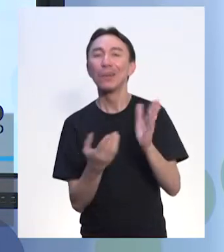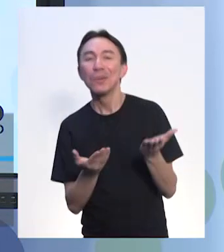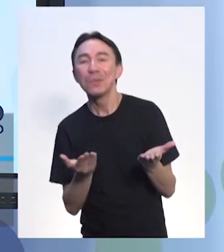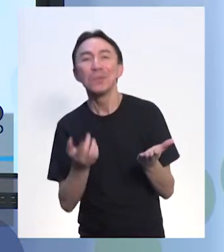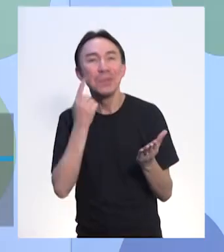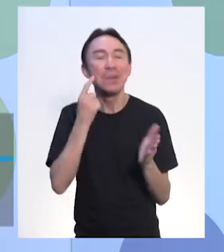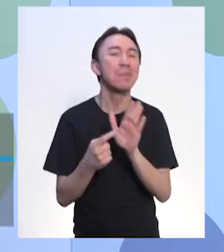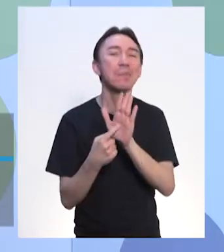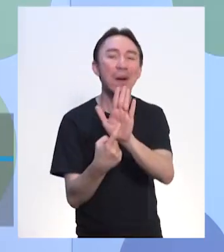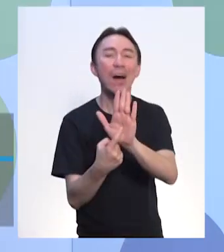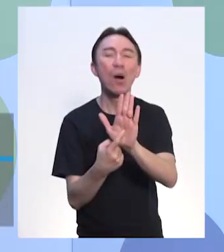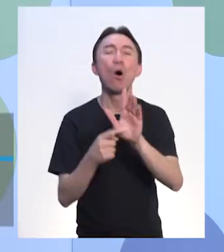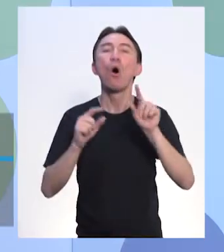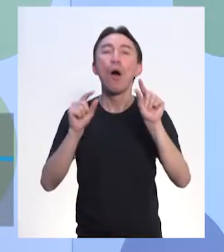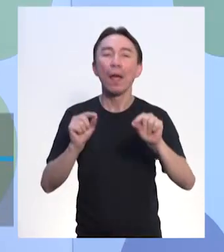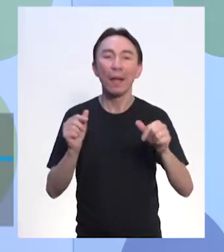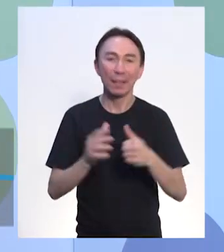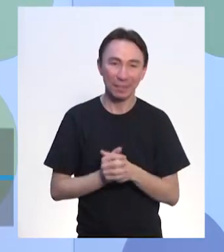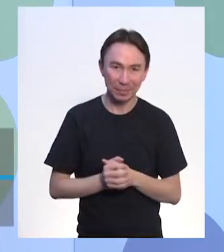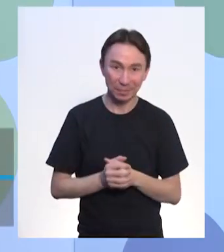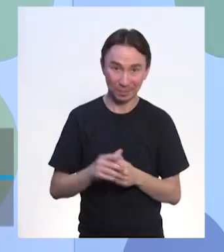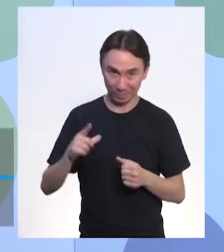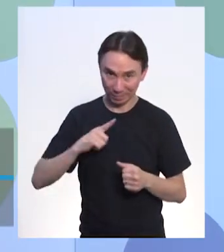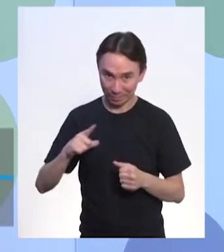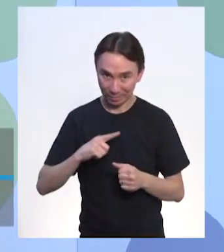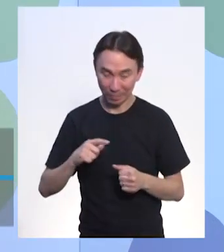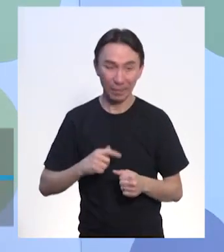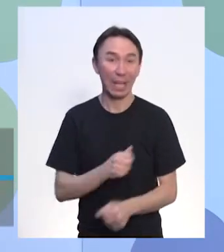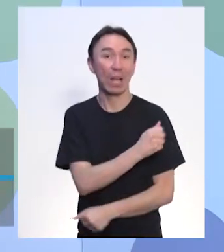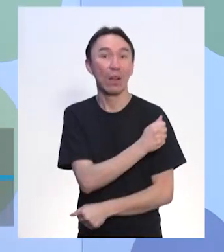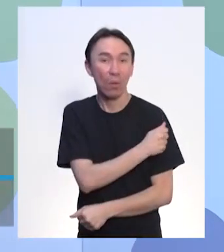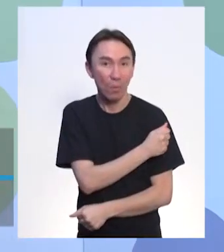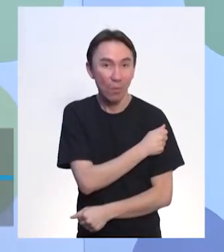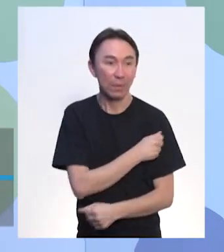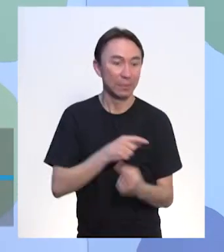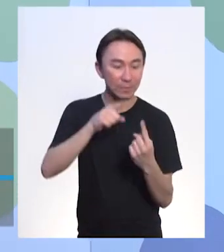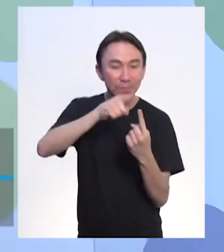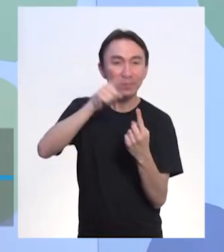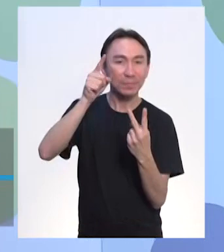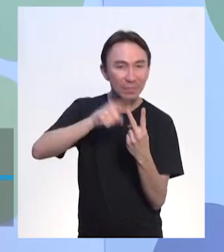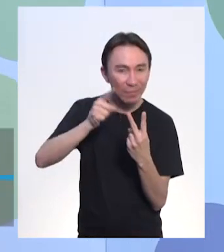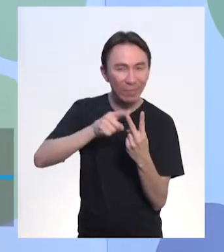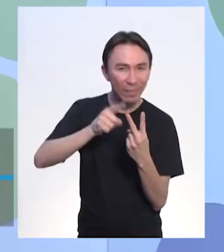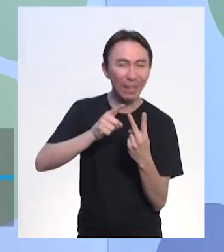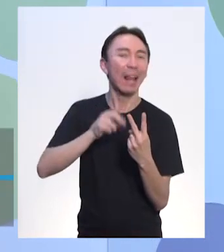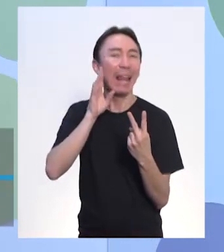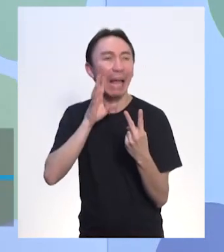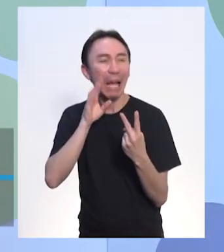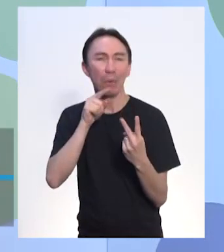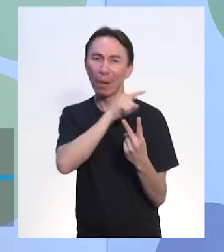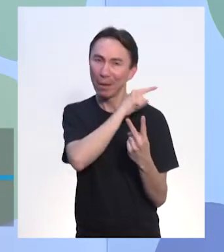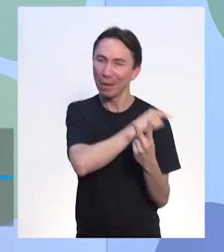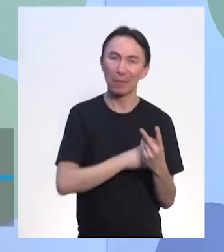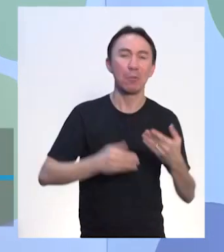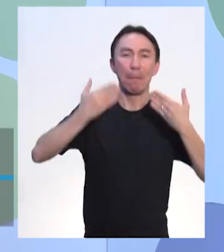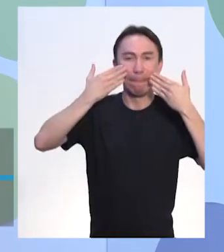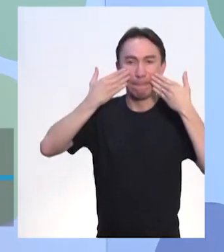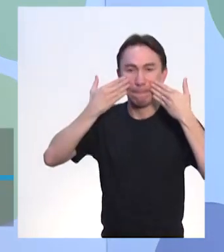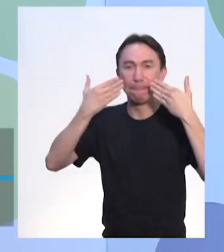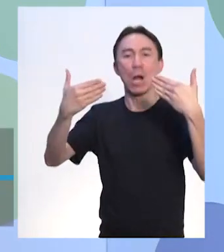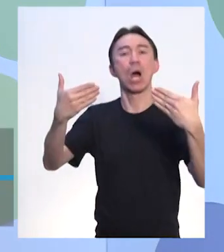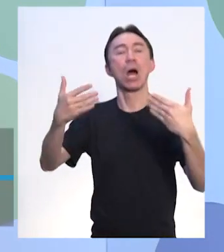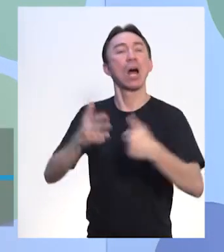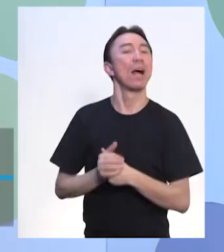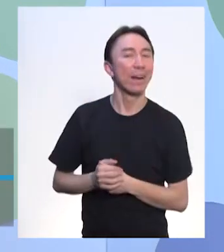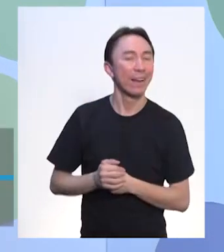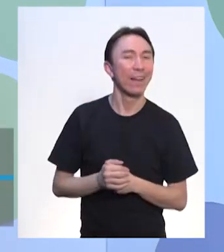ano, Então, Juliana? existem duas alunas que é muito legal a gente ressaltar o protagonismo delas, né? Elas